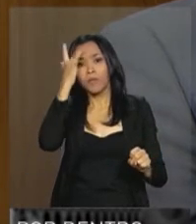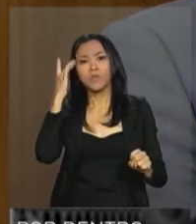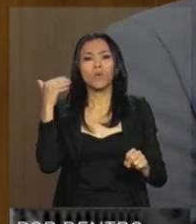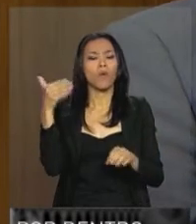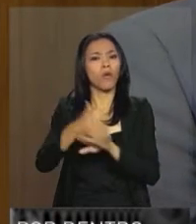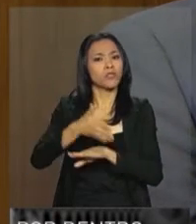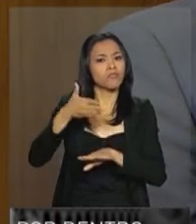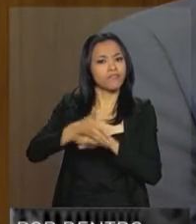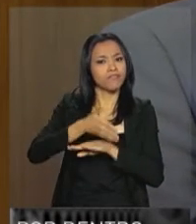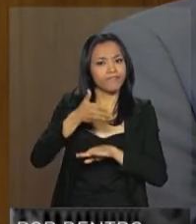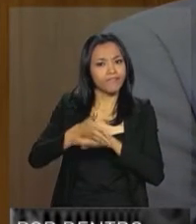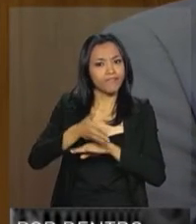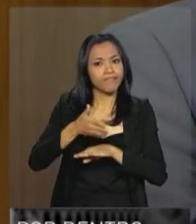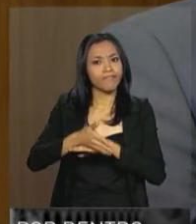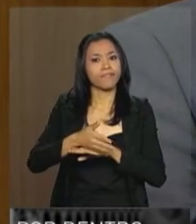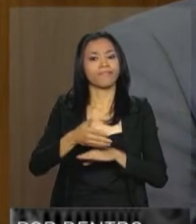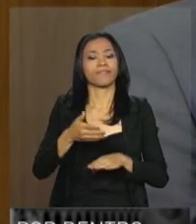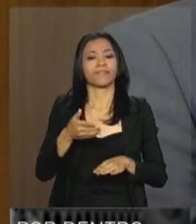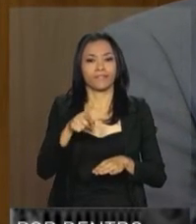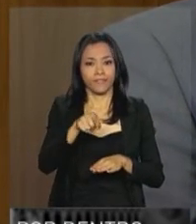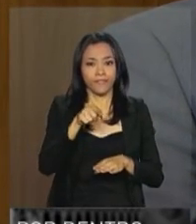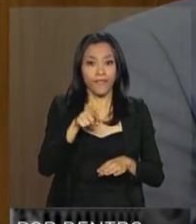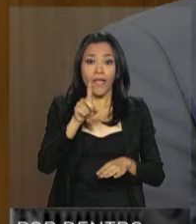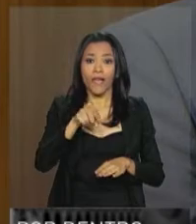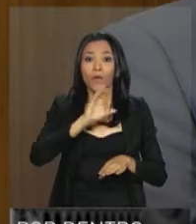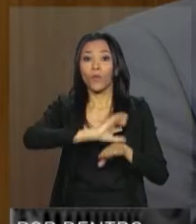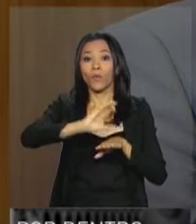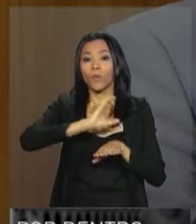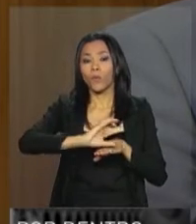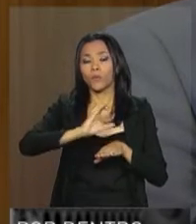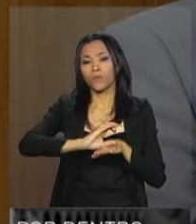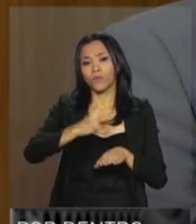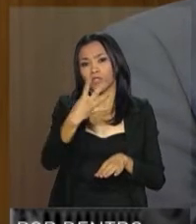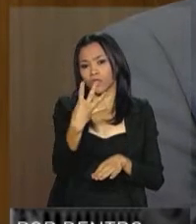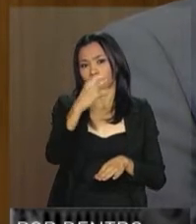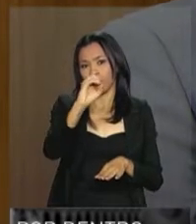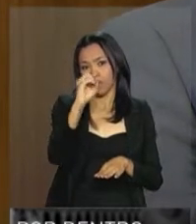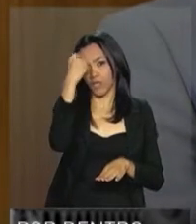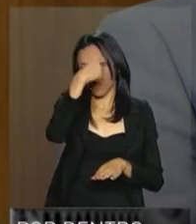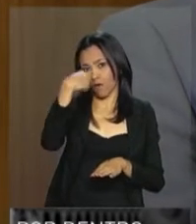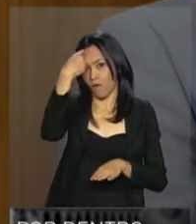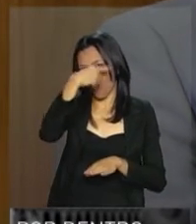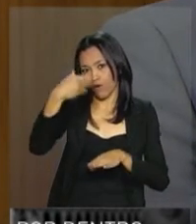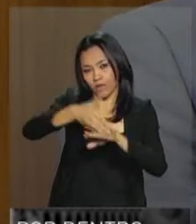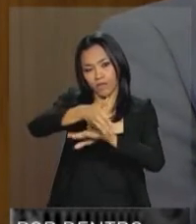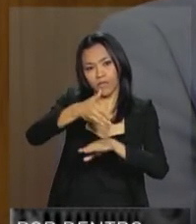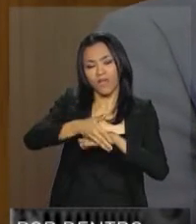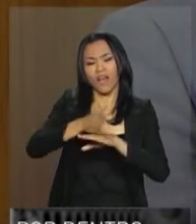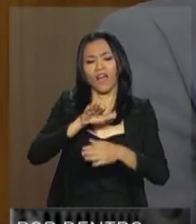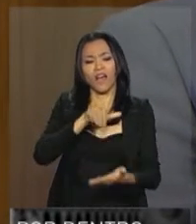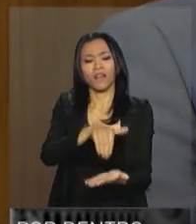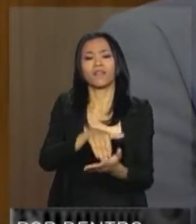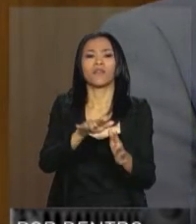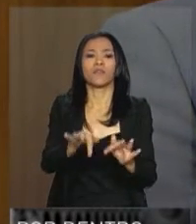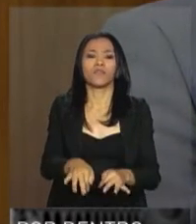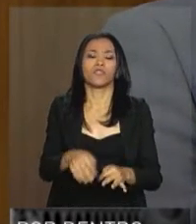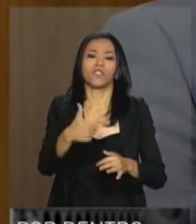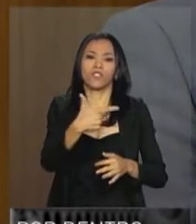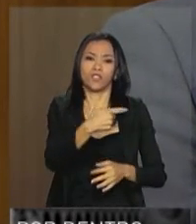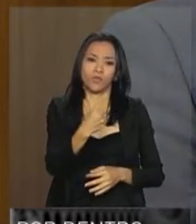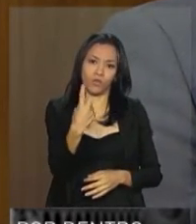efetivamente mais de 12 cursos serão cursos de 40 horas e nós pretendemos até o final de 2018